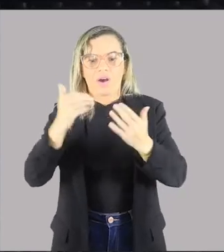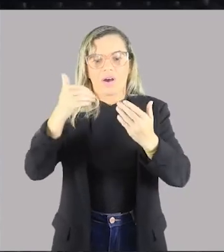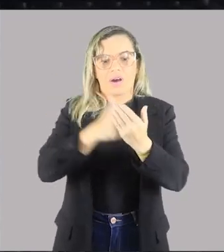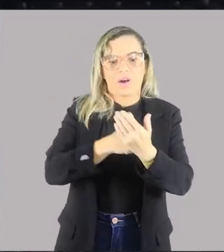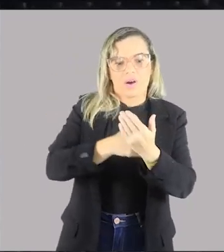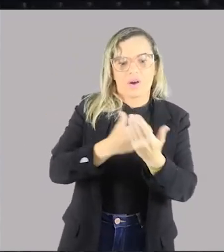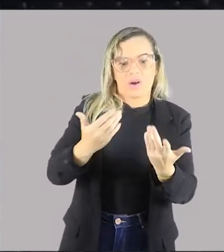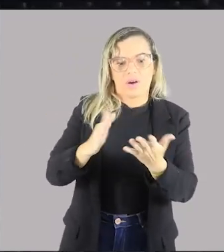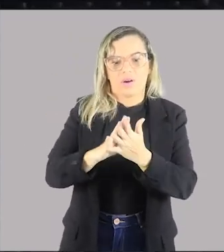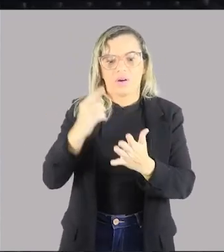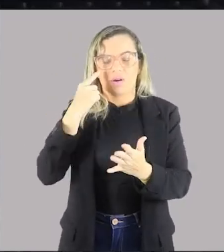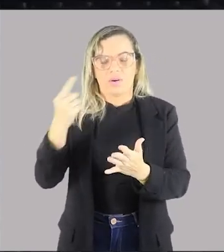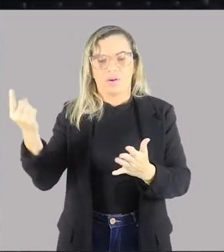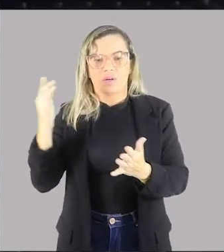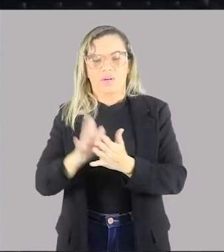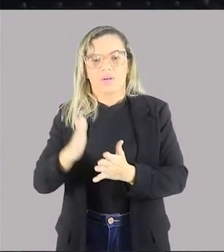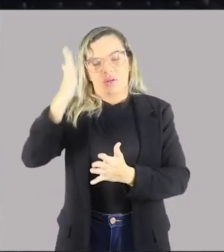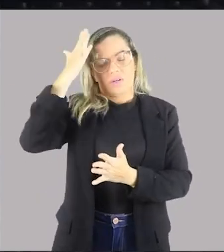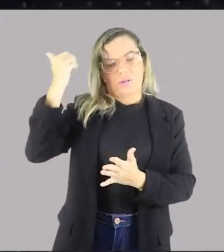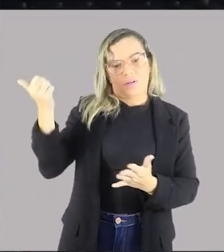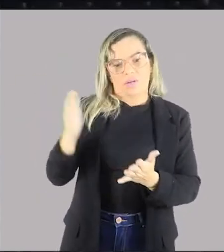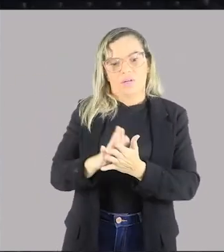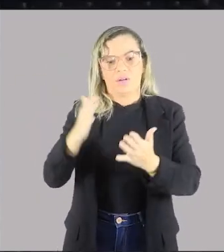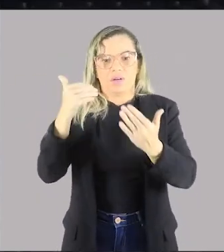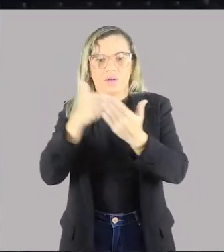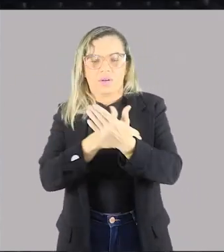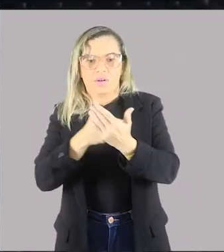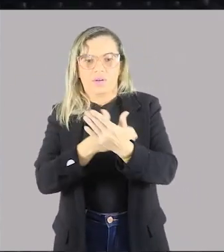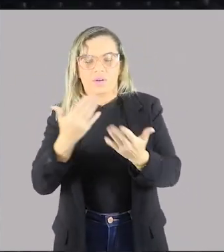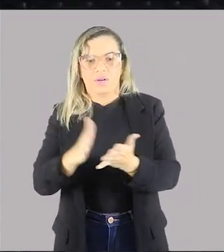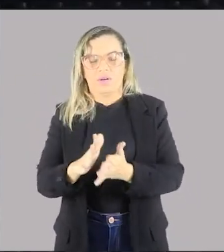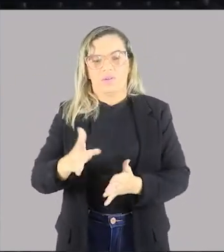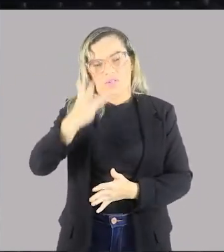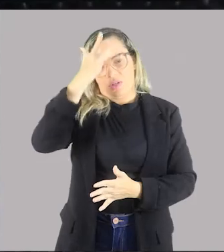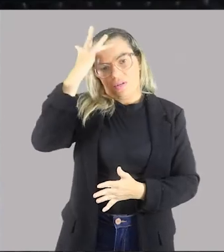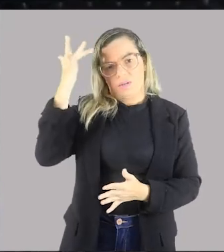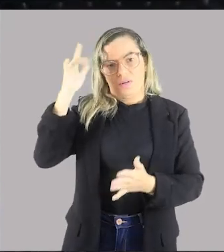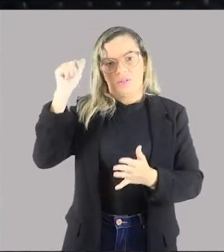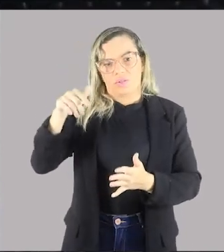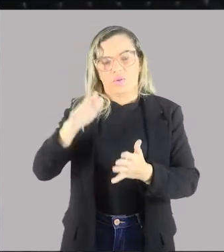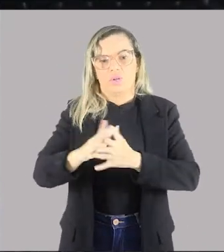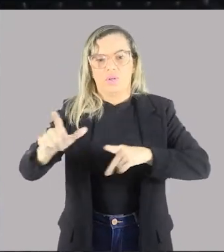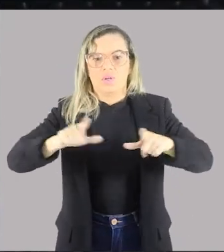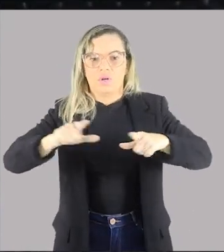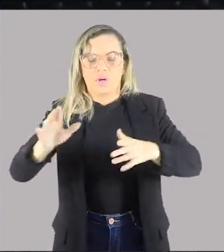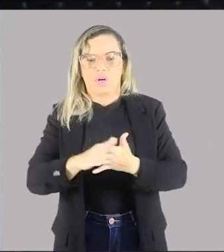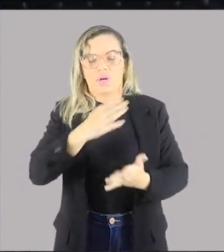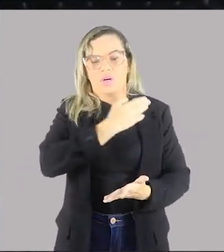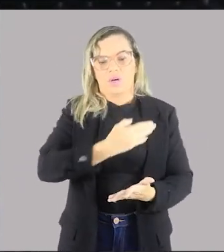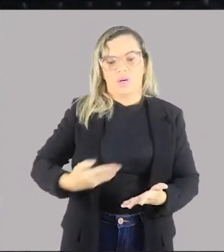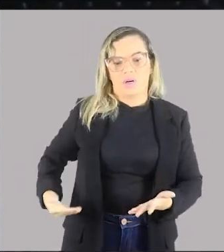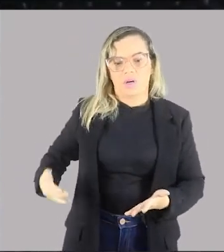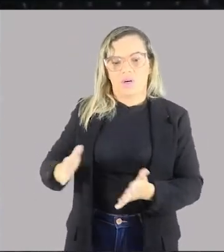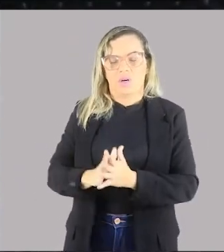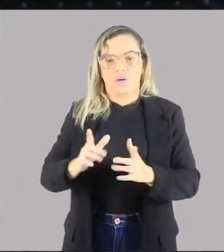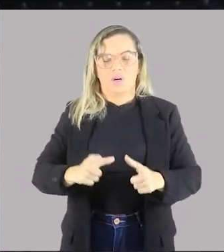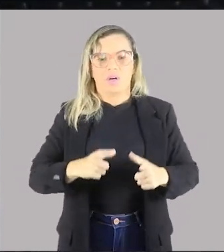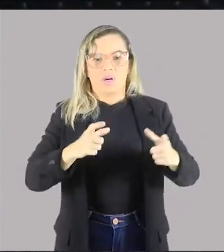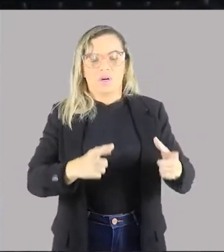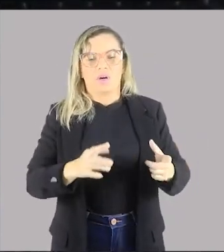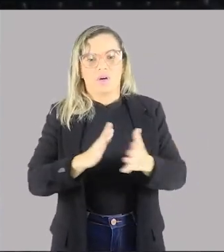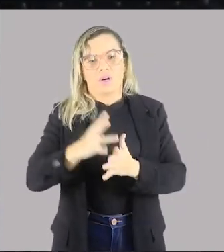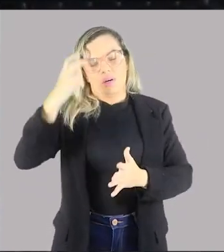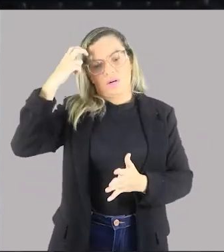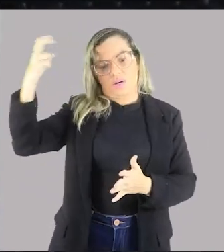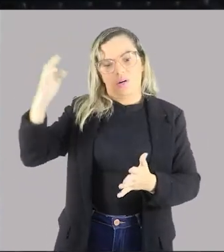da função pública. Se você sabe de algum segredo, se você, por exemplo, é um servidor público que trabalha em agências de inteligência,